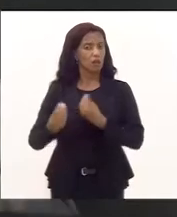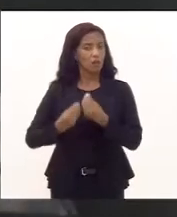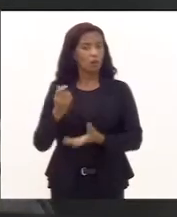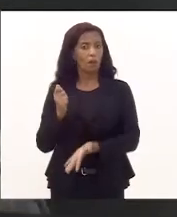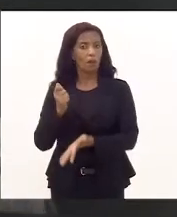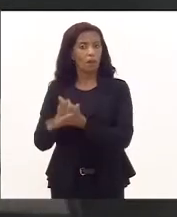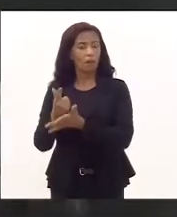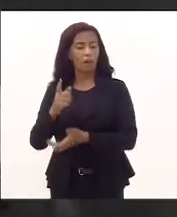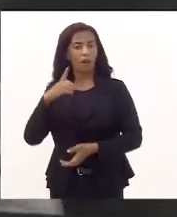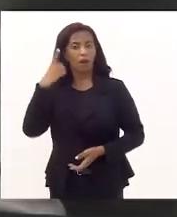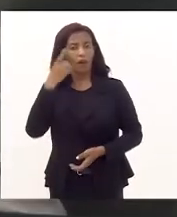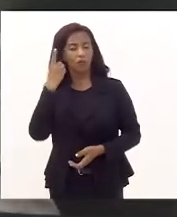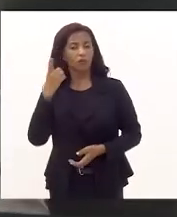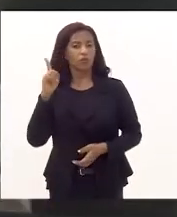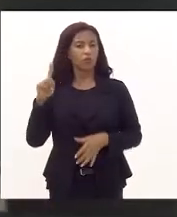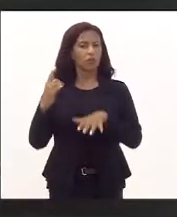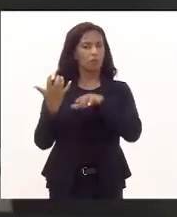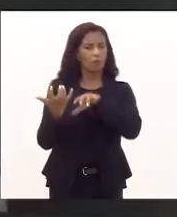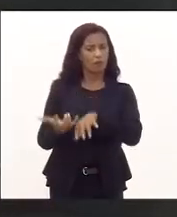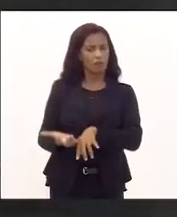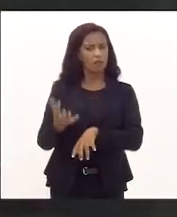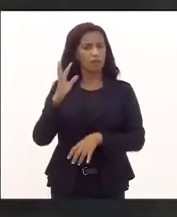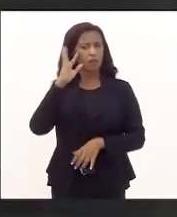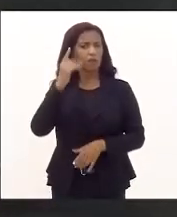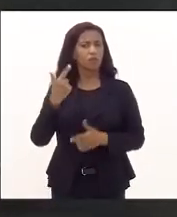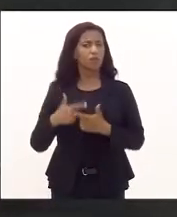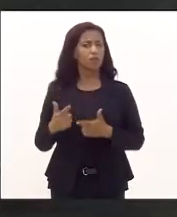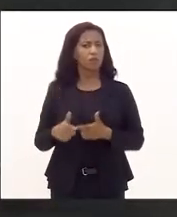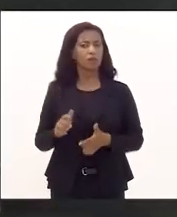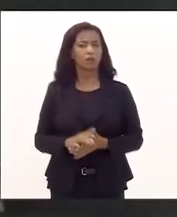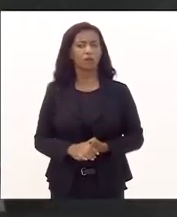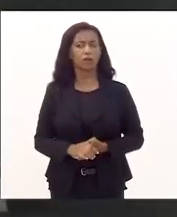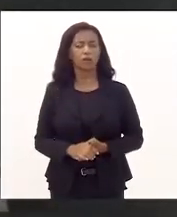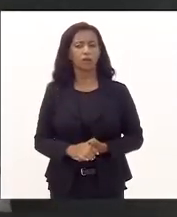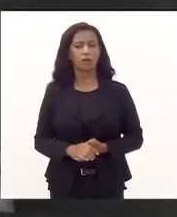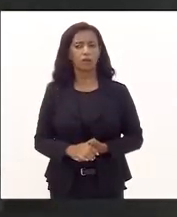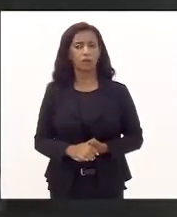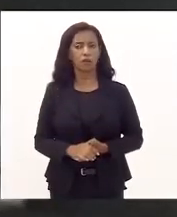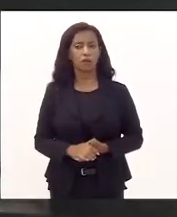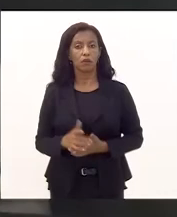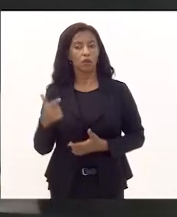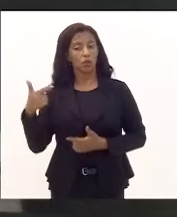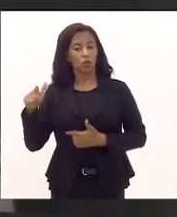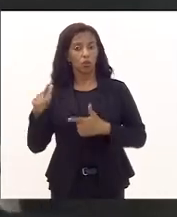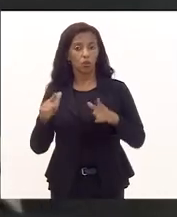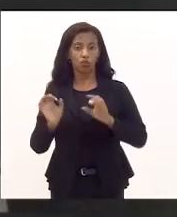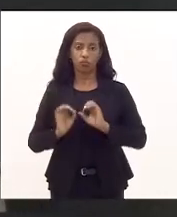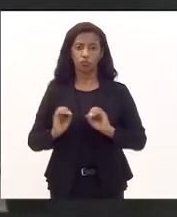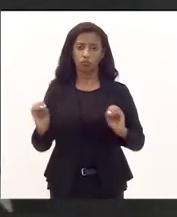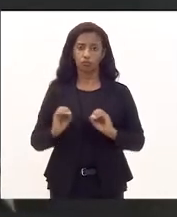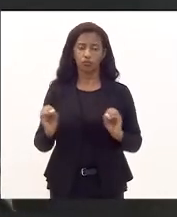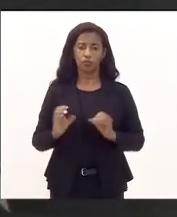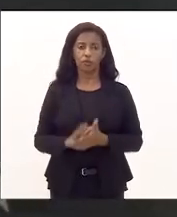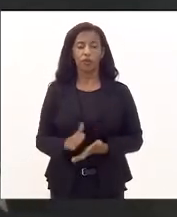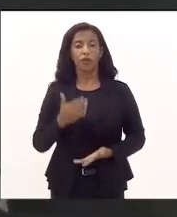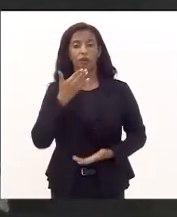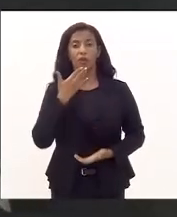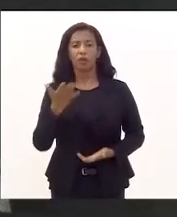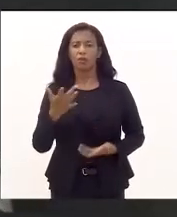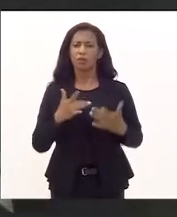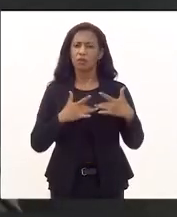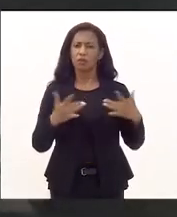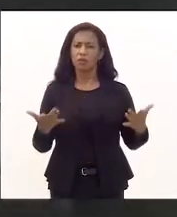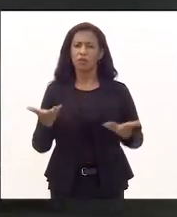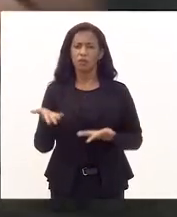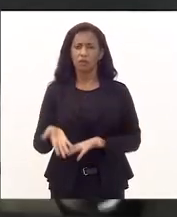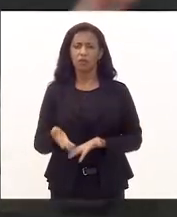um advogado, de ir a Brasília para solucionar o caso, e outros não. Então, eu queria pedir a